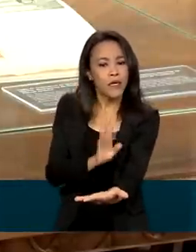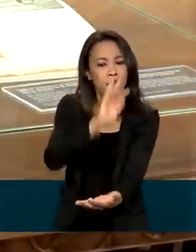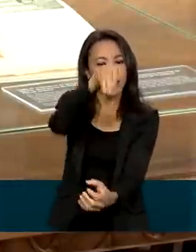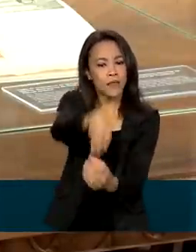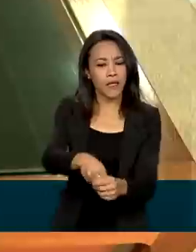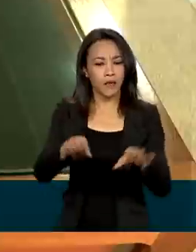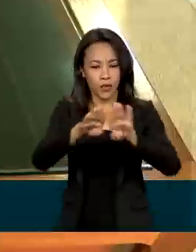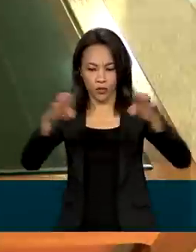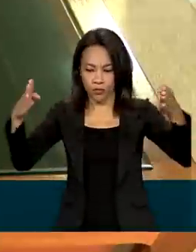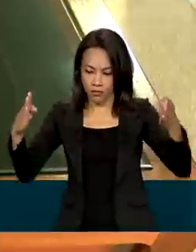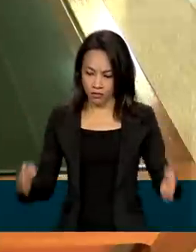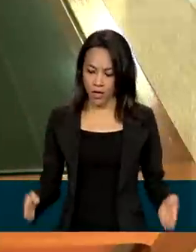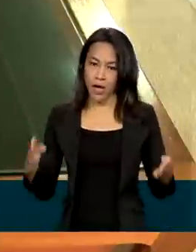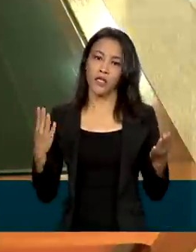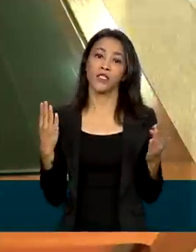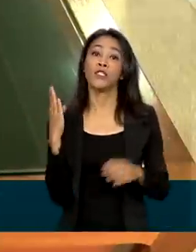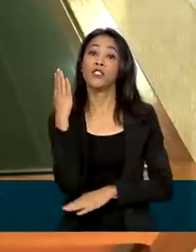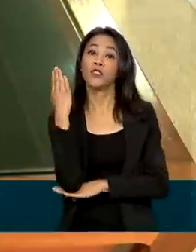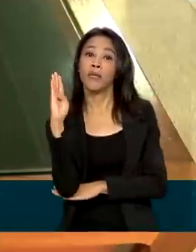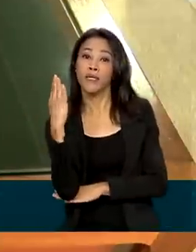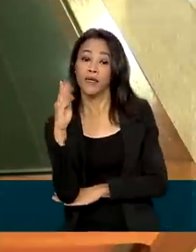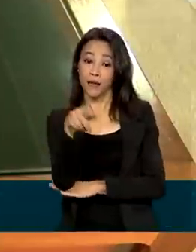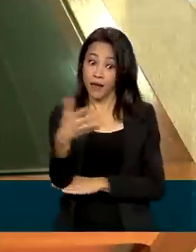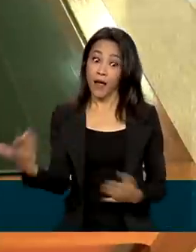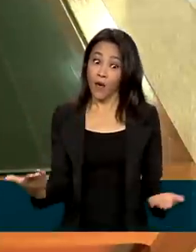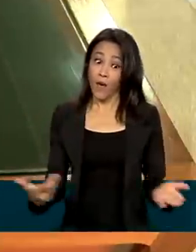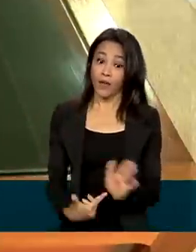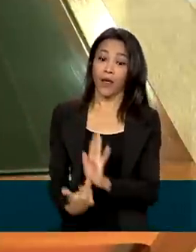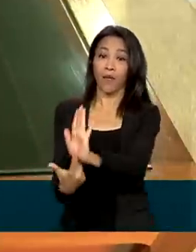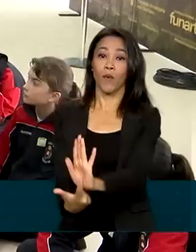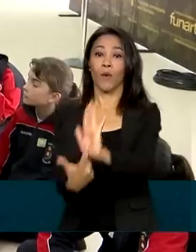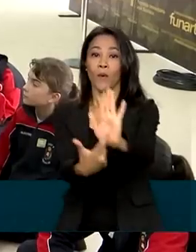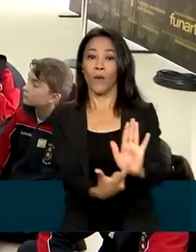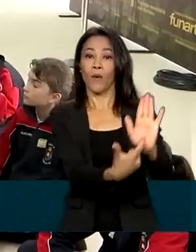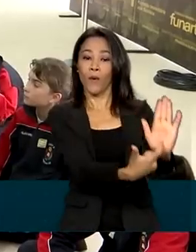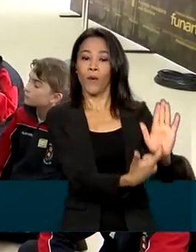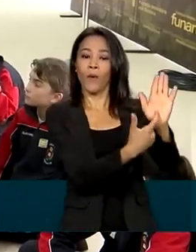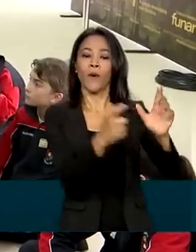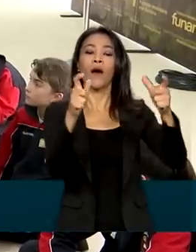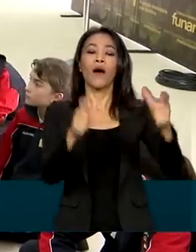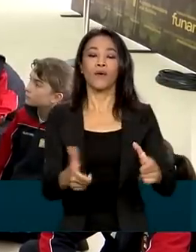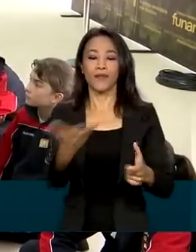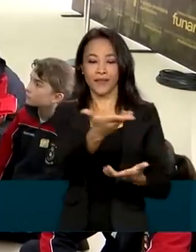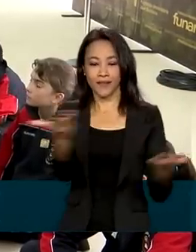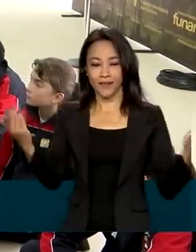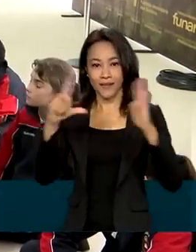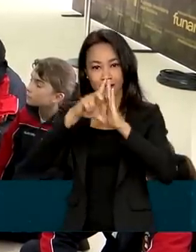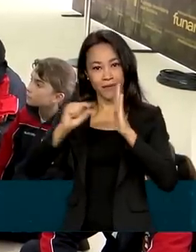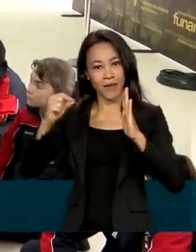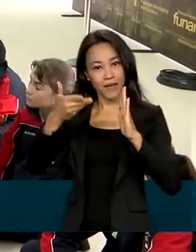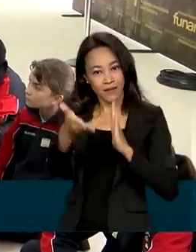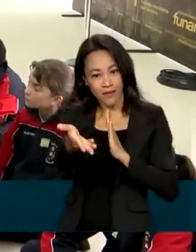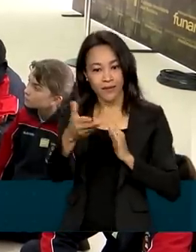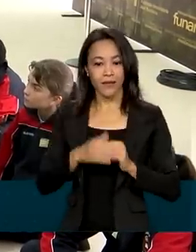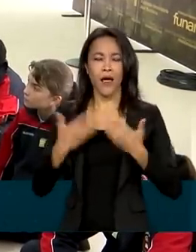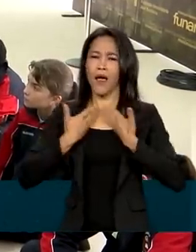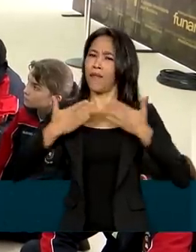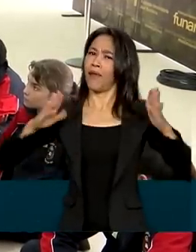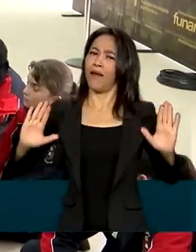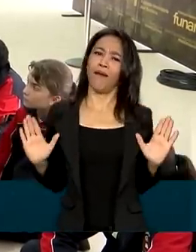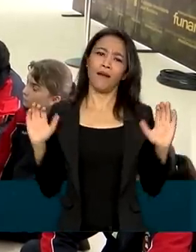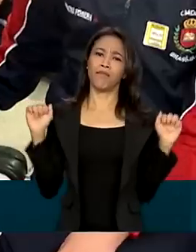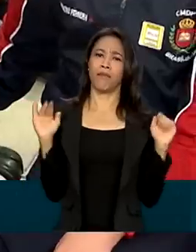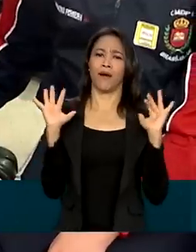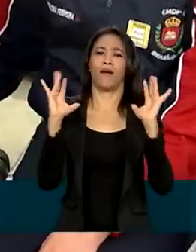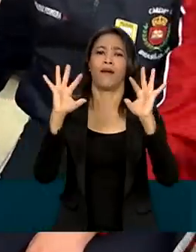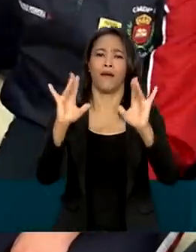uma caixa de madeira e agora está na exposição Itinerante hinos do Brasil no Palácio do Planalto A exposição é aberta a